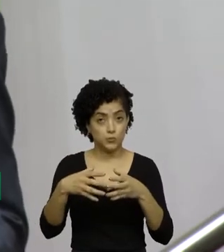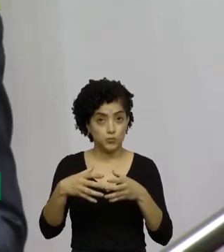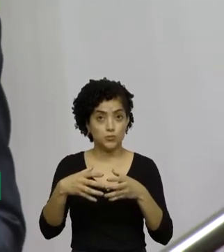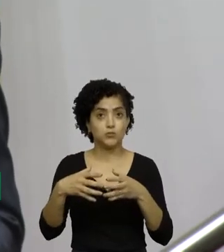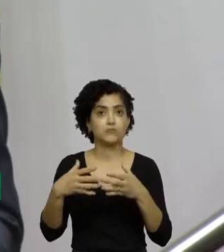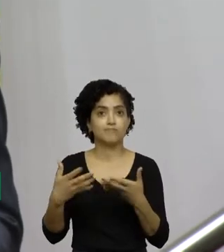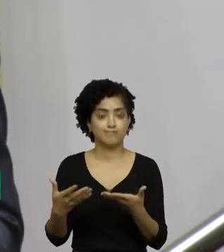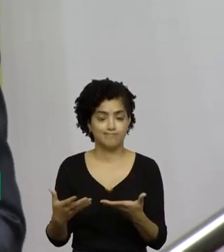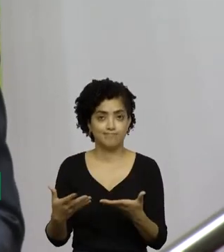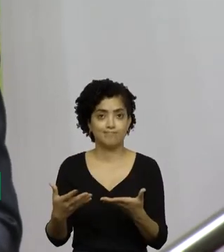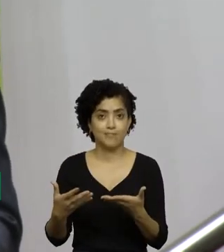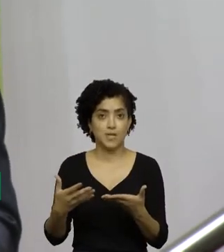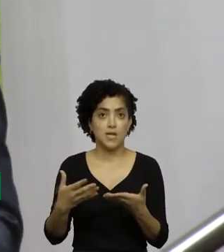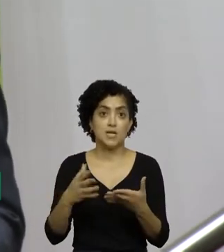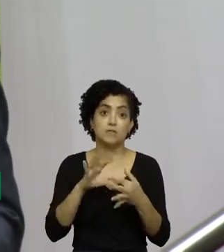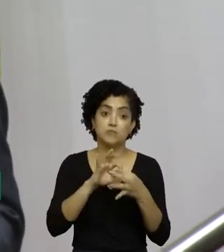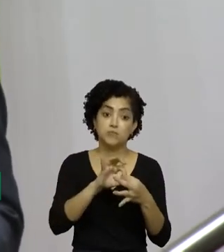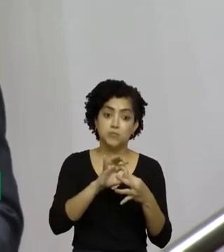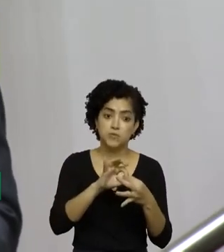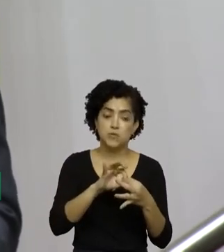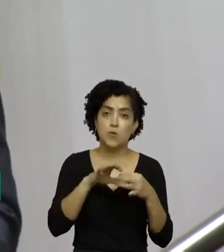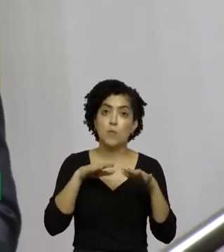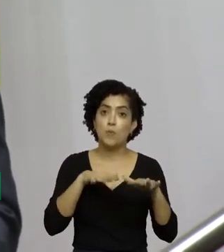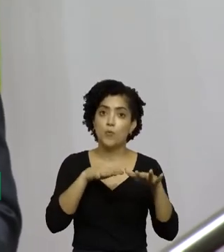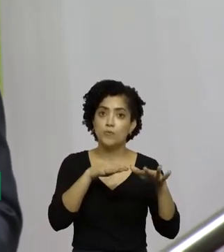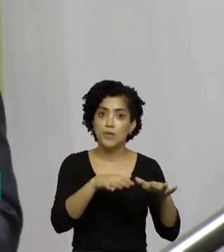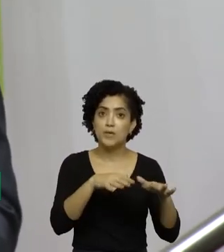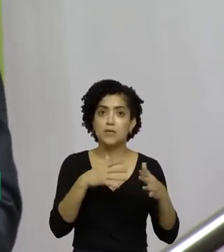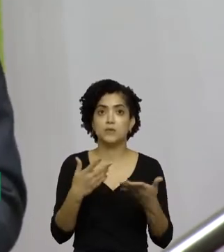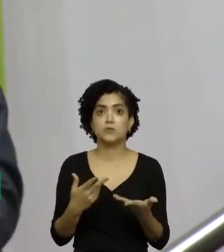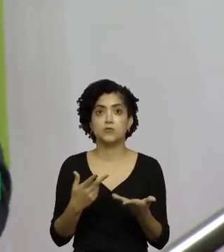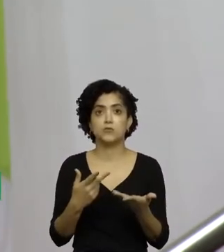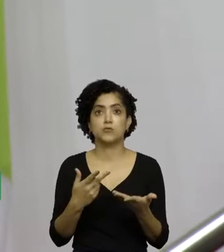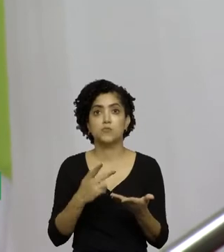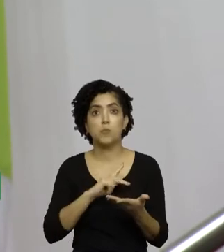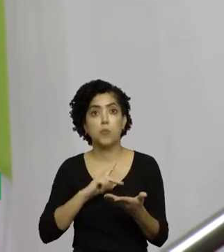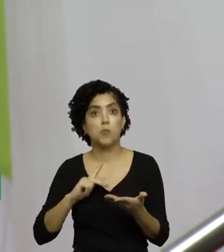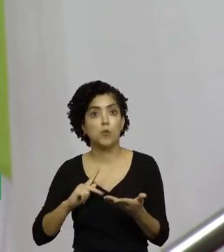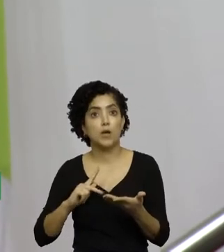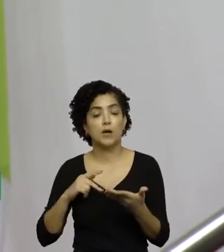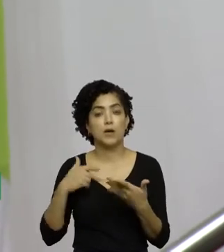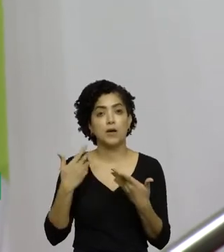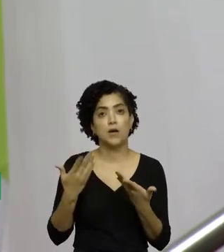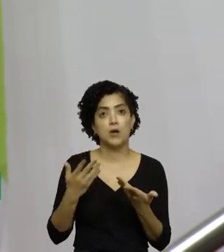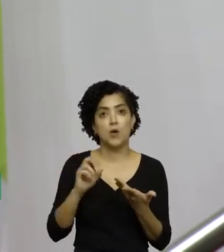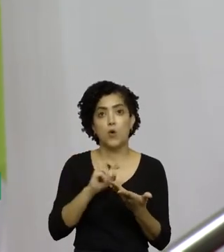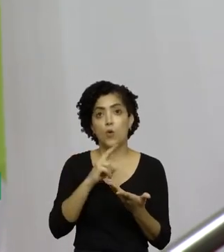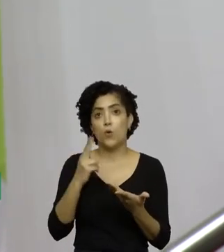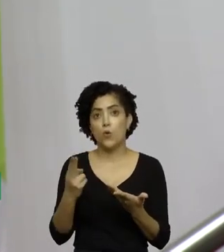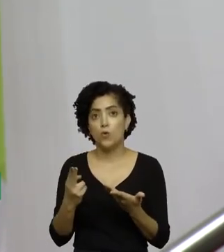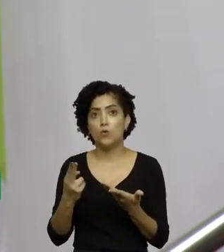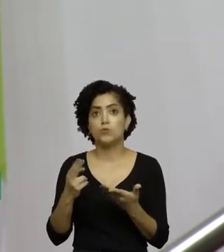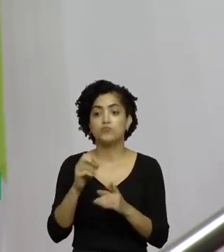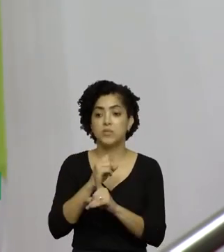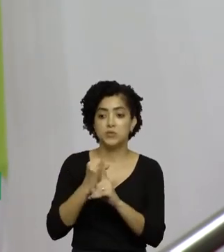elas ligadas aos movimentos populares, sejam elas ligadas à sociedade